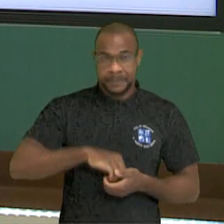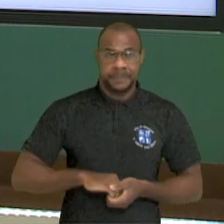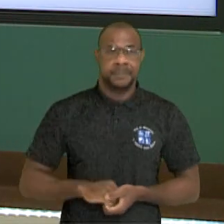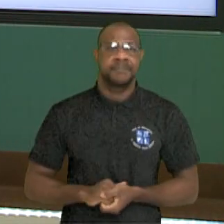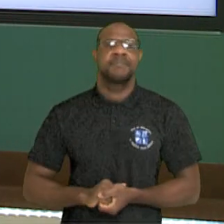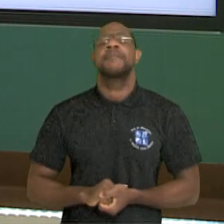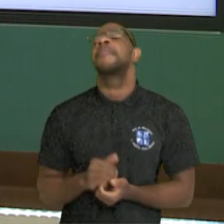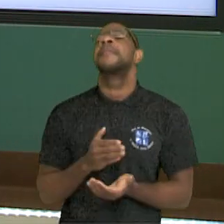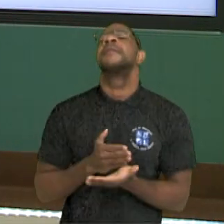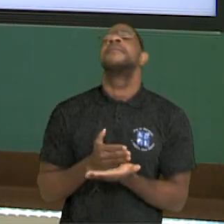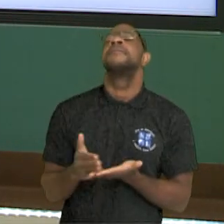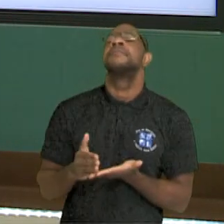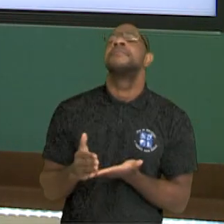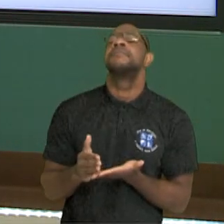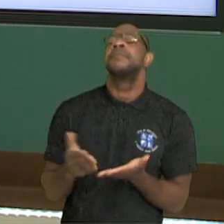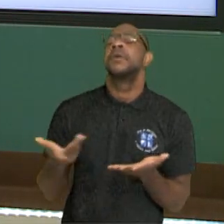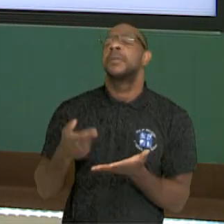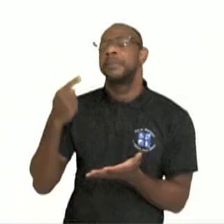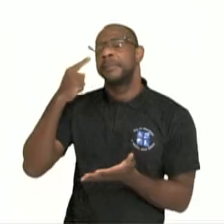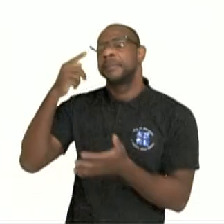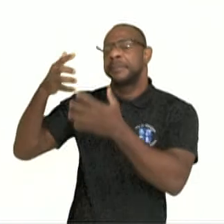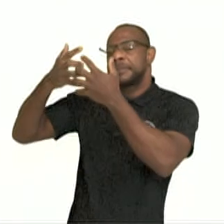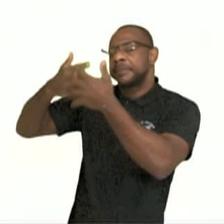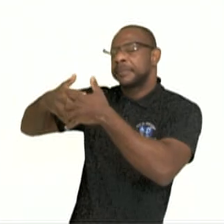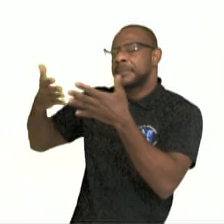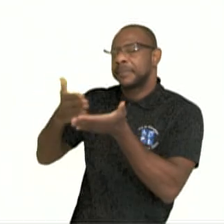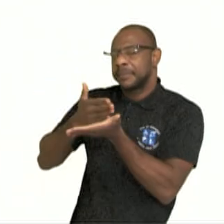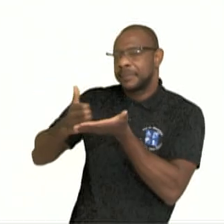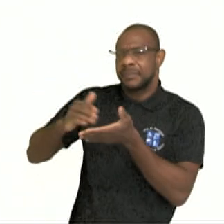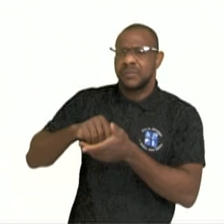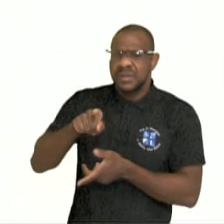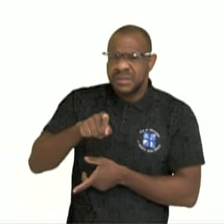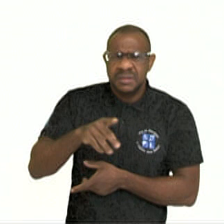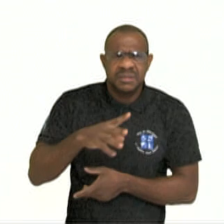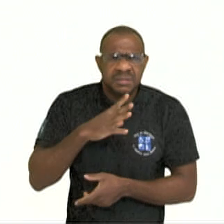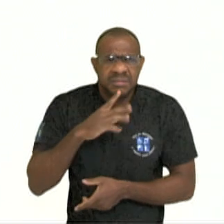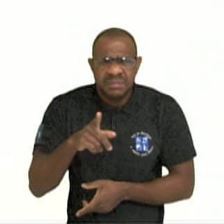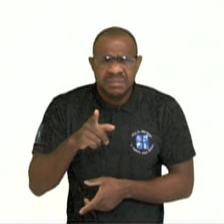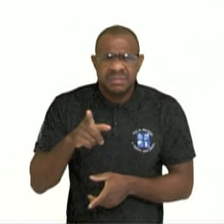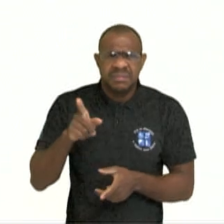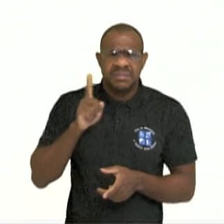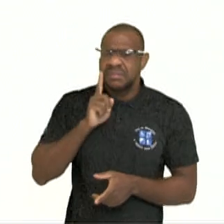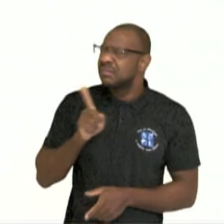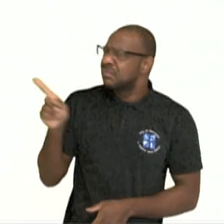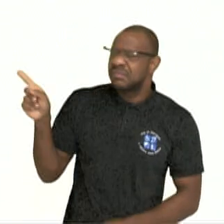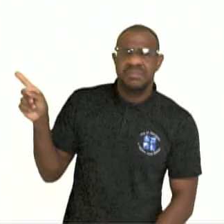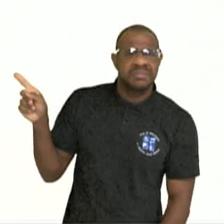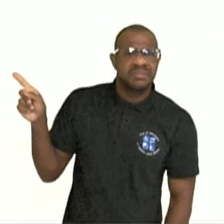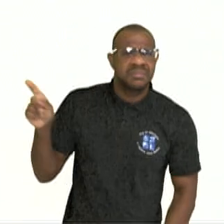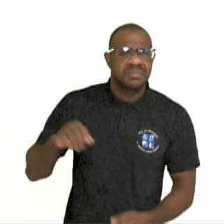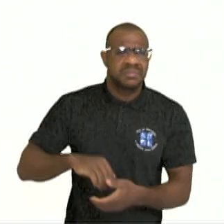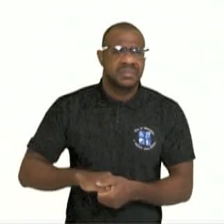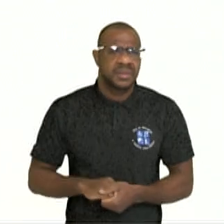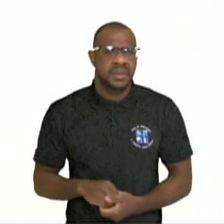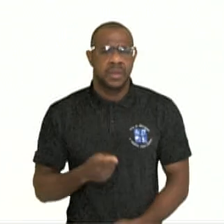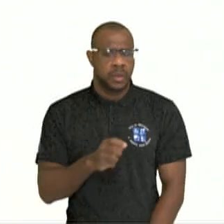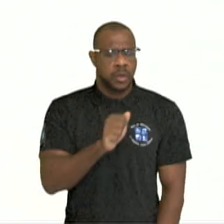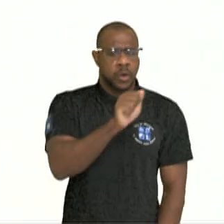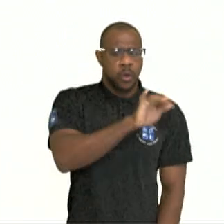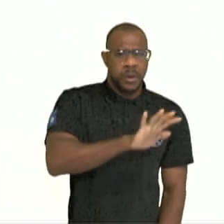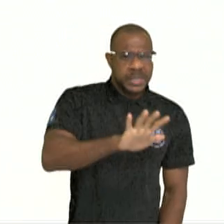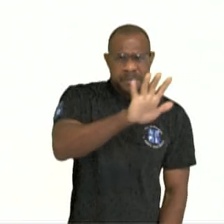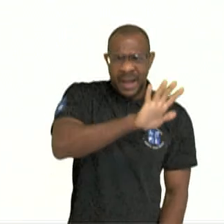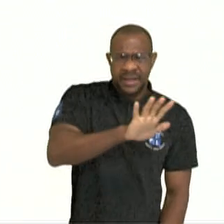Vamos iniciar então com essa reflexão, certo? Você já ouviu falar nesta expressão popular? Uma imagem vale mais que